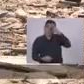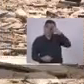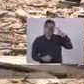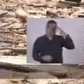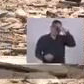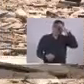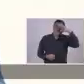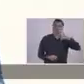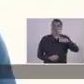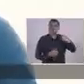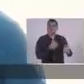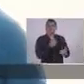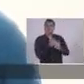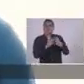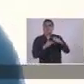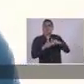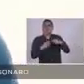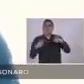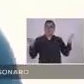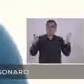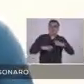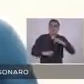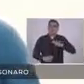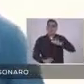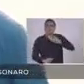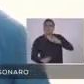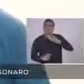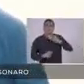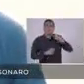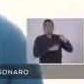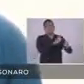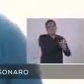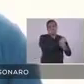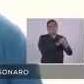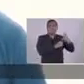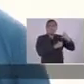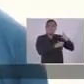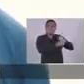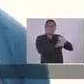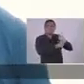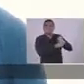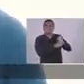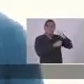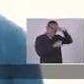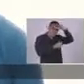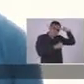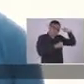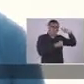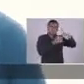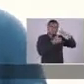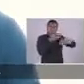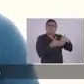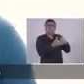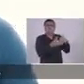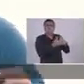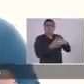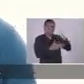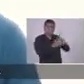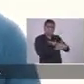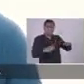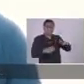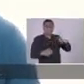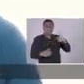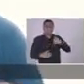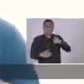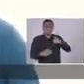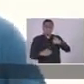Minhas amigas, meus amigos, sou o Coronel Menezes, escolhido e apoiado pelo presidente Bolsonaro por ter competência e coragem para acabar com toda